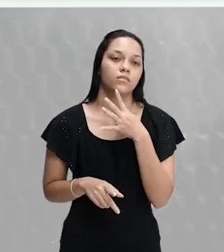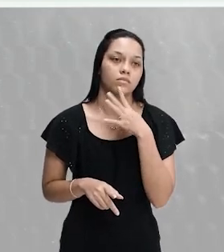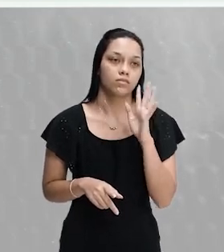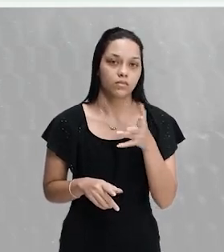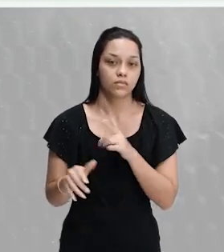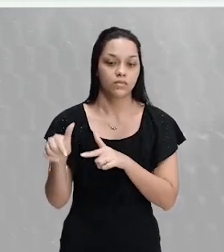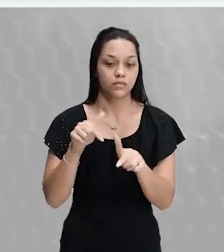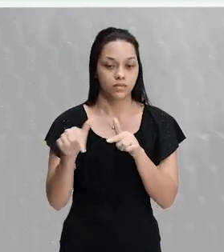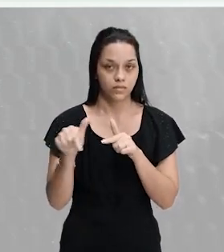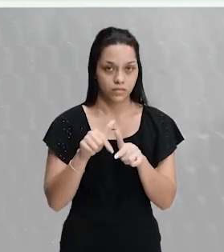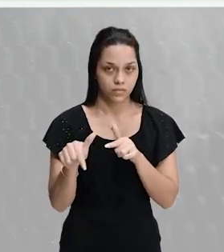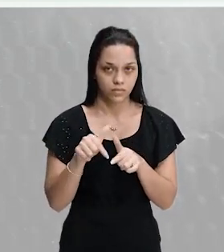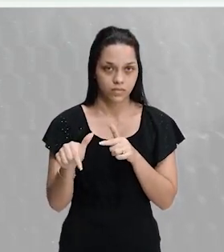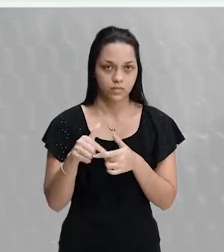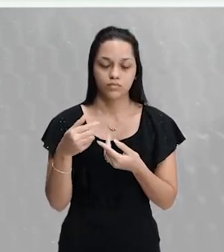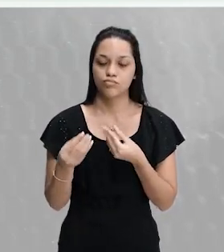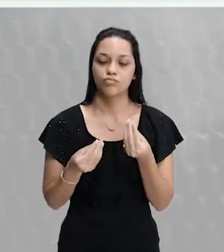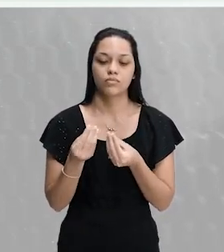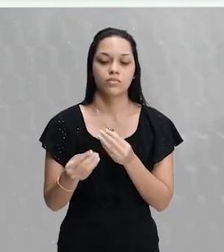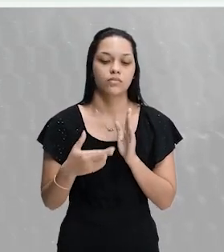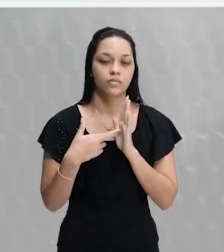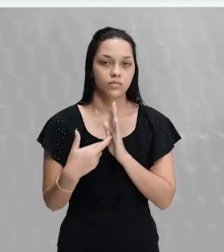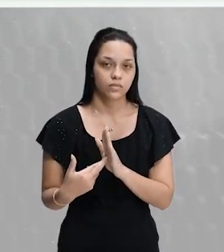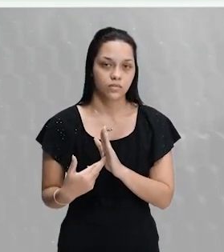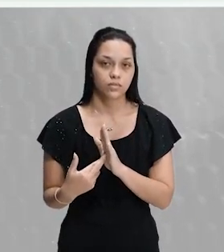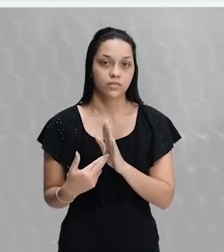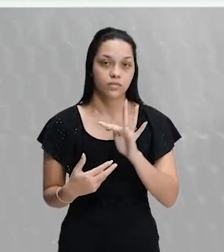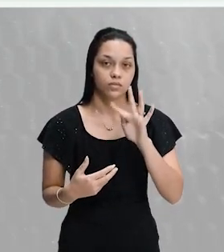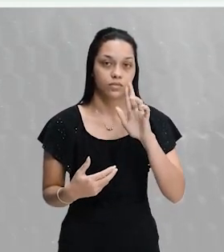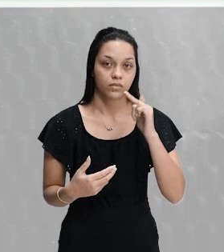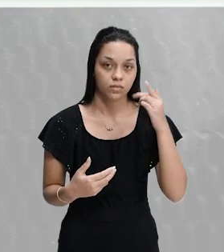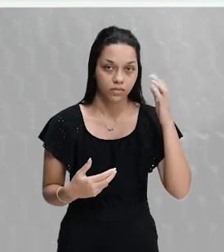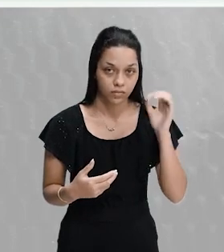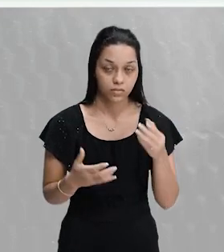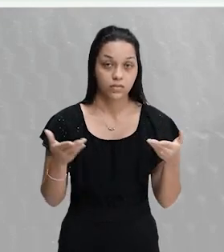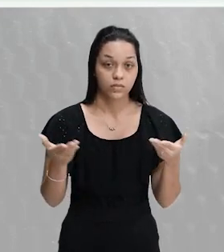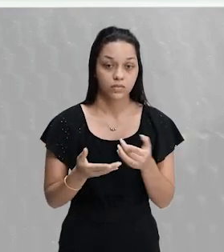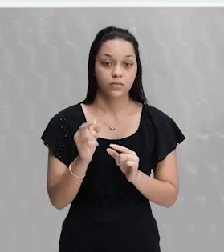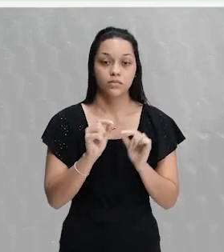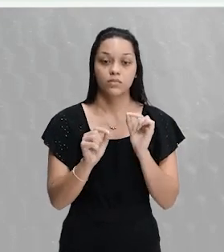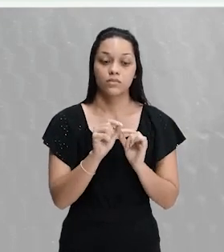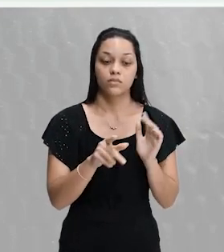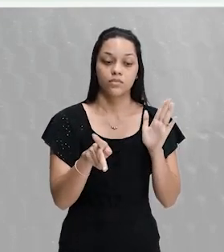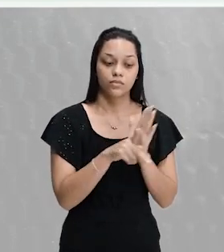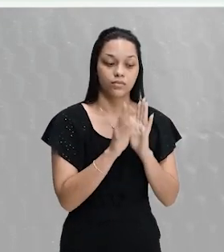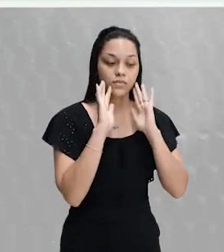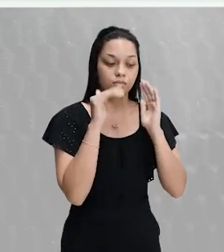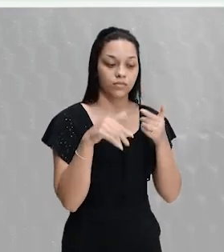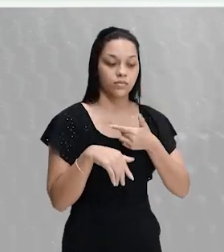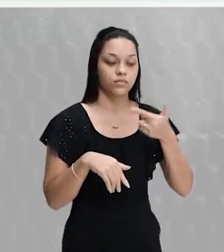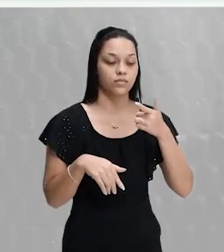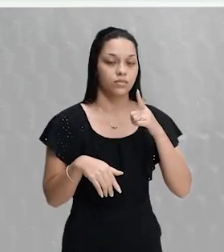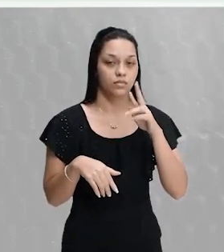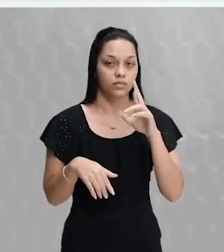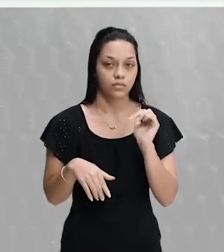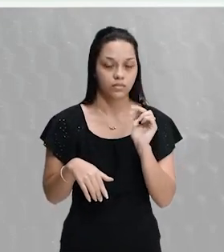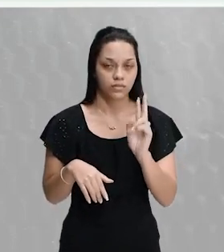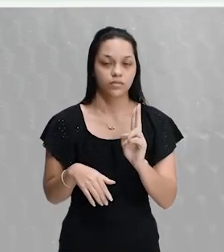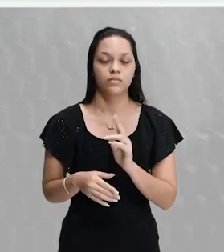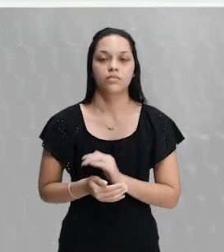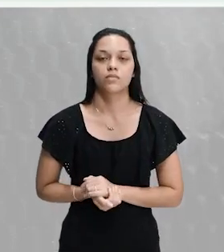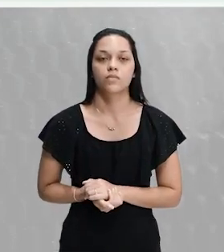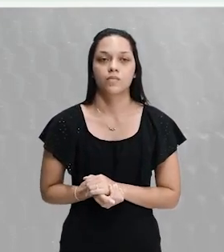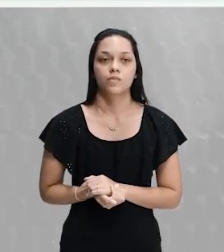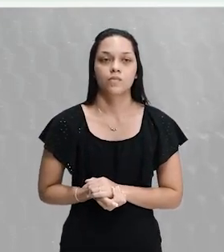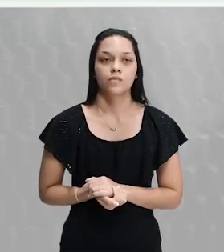já trabalhou aqui como é que se representa gráfico de função. Tá? Agora a gente está falando especificamente da função do segundo grau. Bom, pessoal,